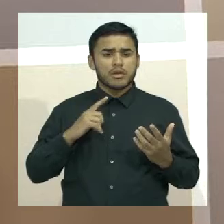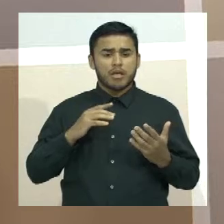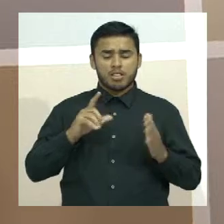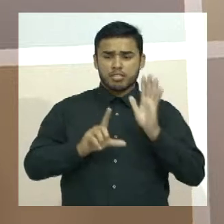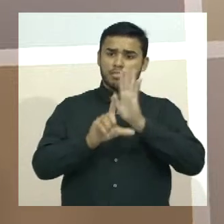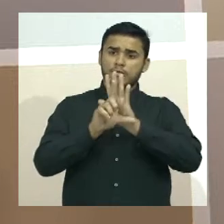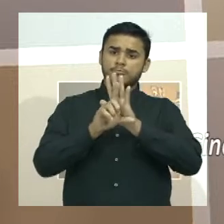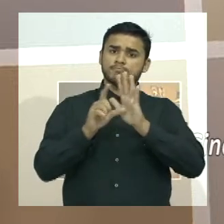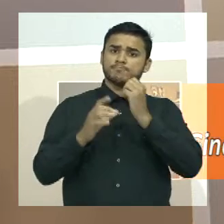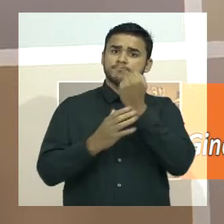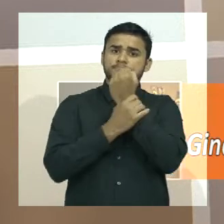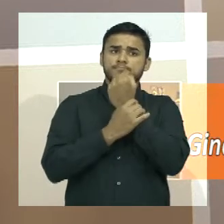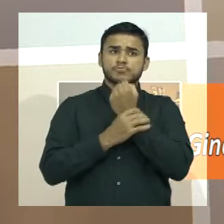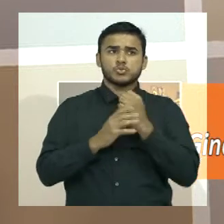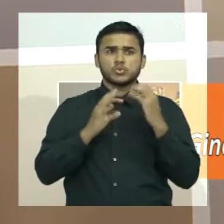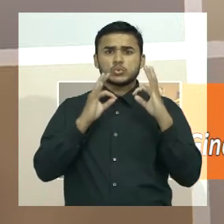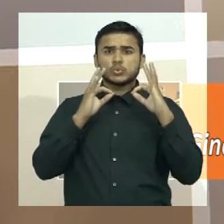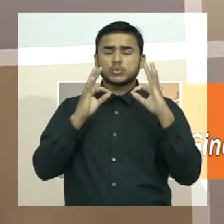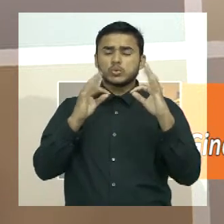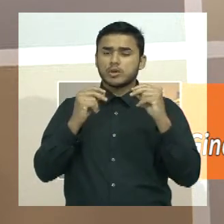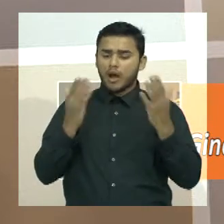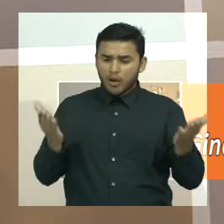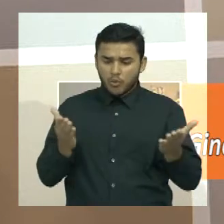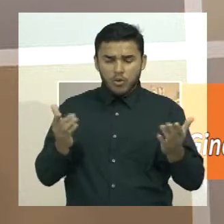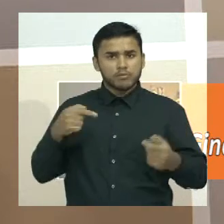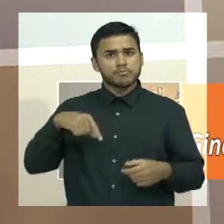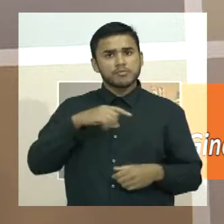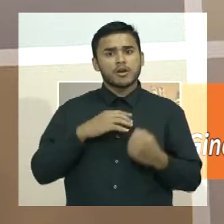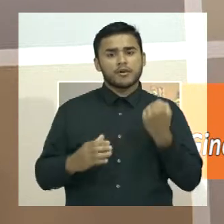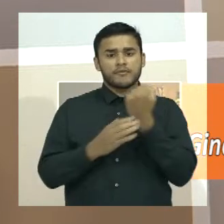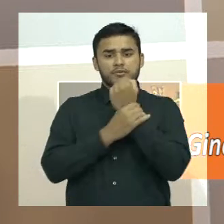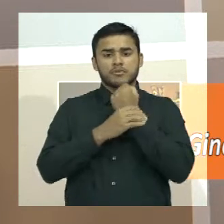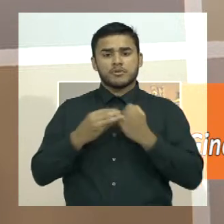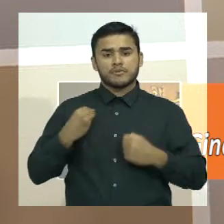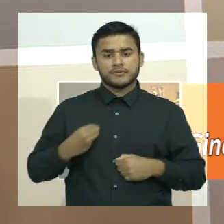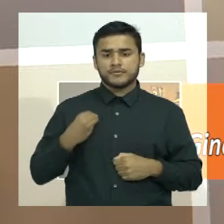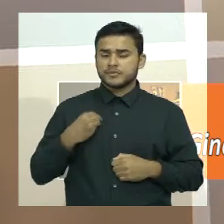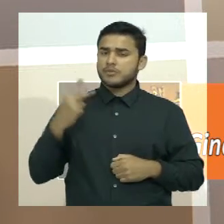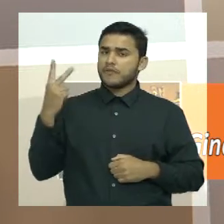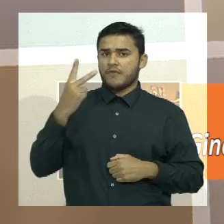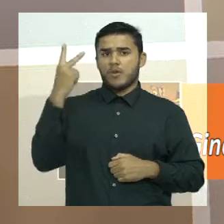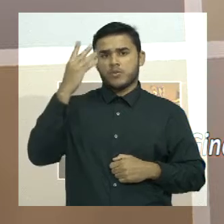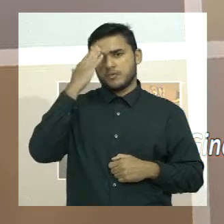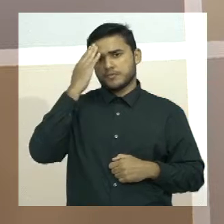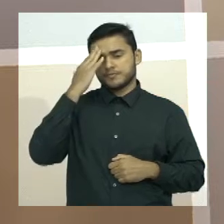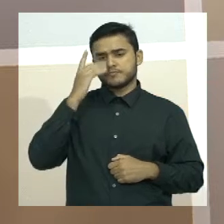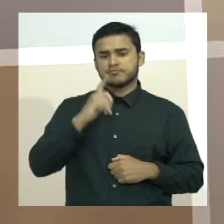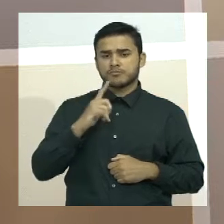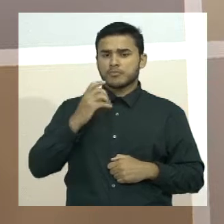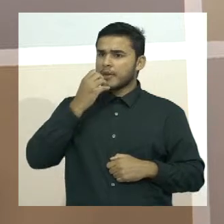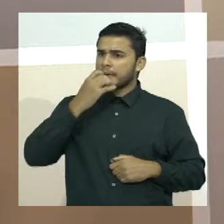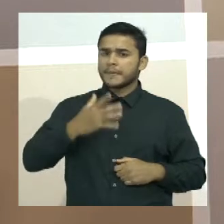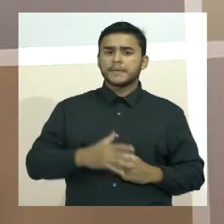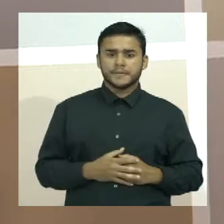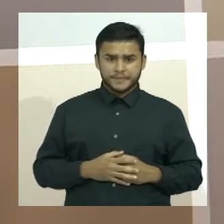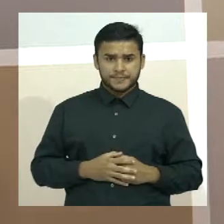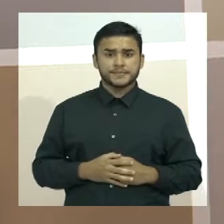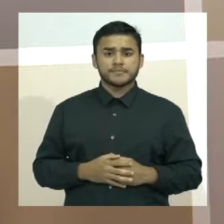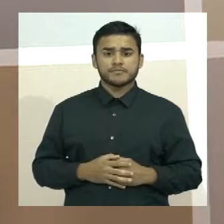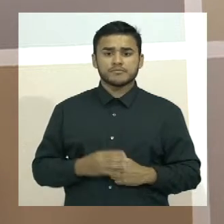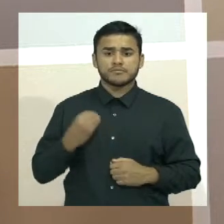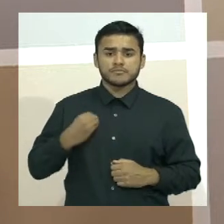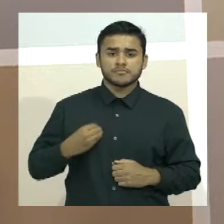bem-vindas, a gente parabeniza a iniciativa e tudo aquilo que valoriza a vida que é o nosso maior bem, que